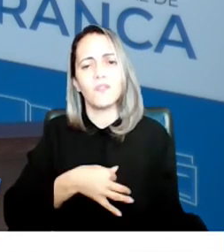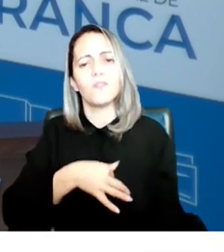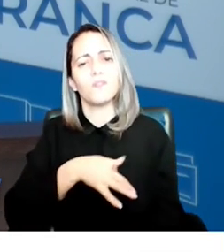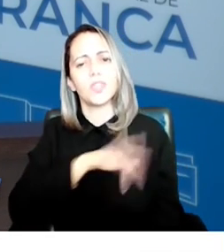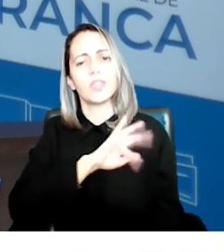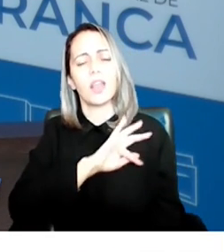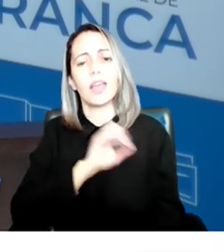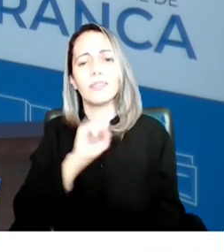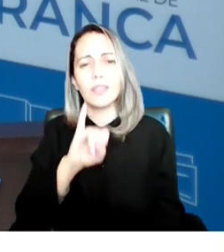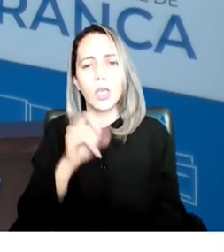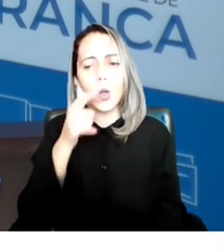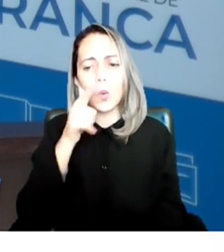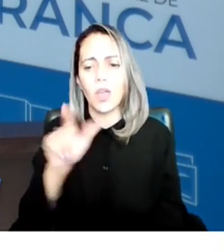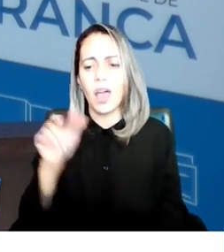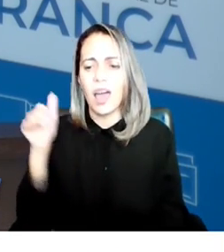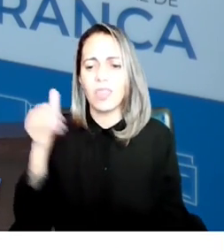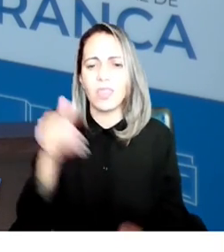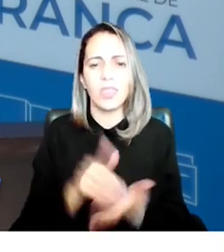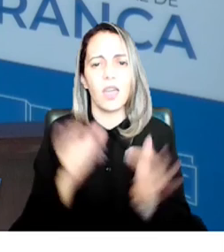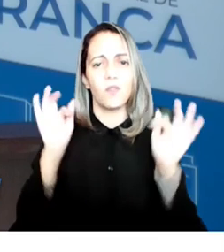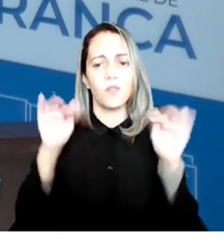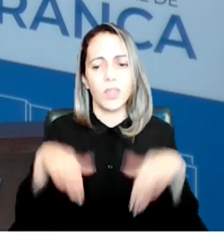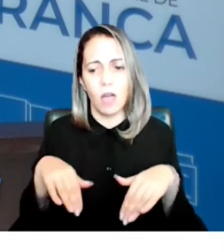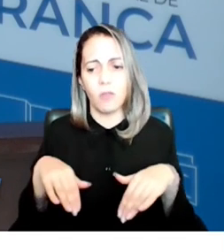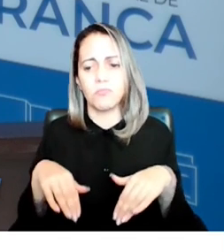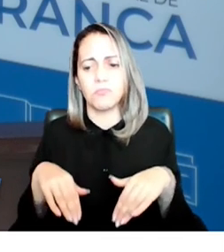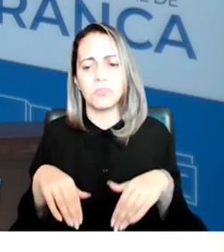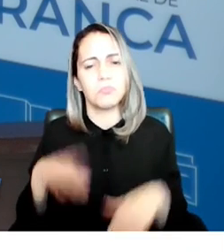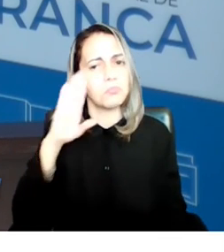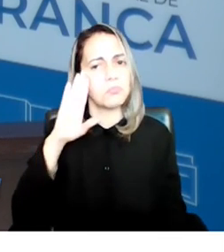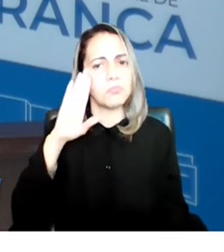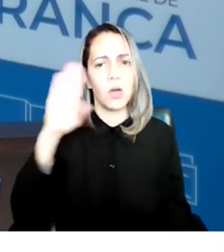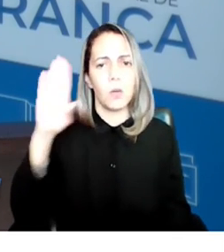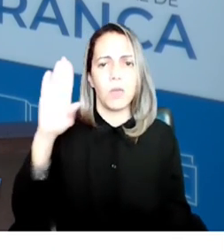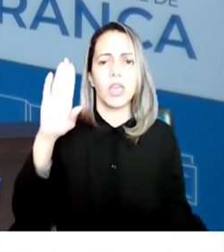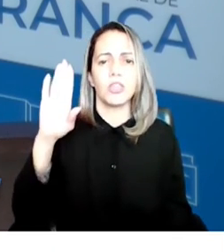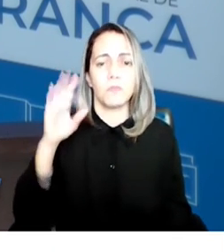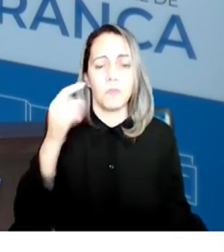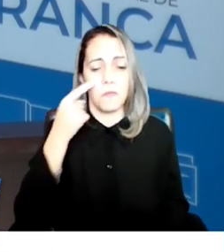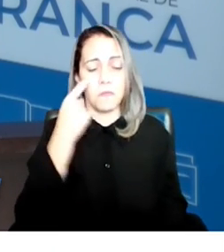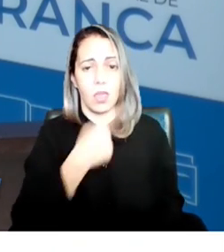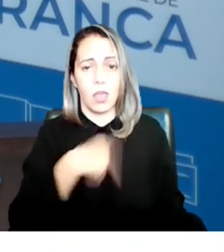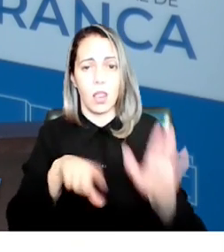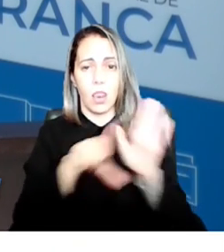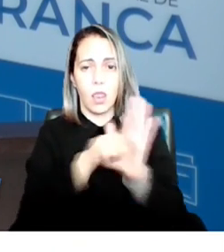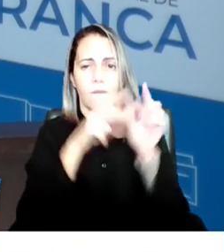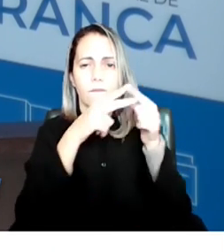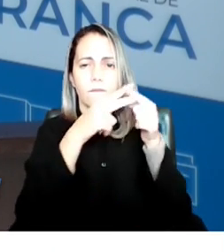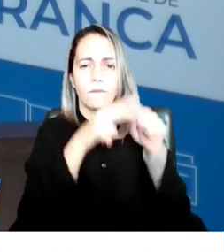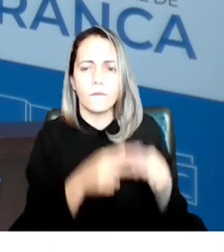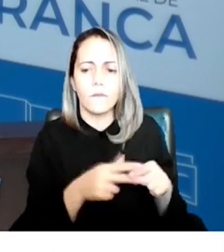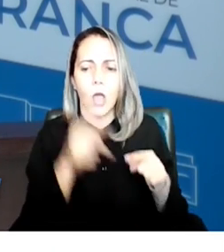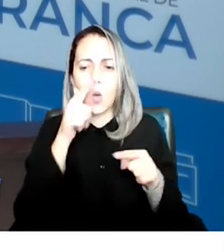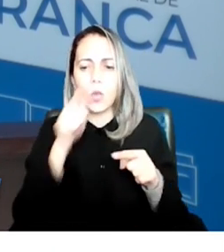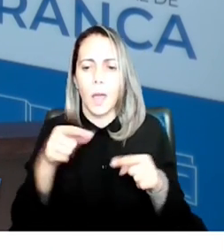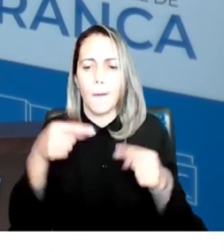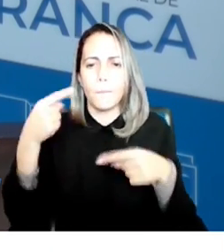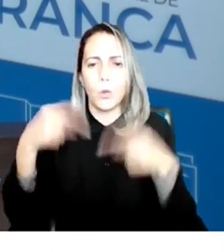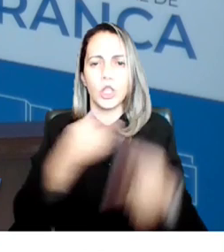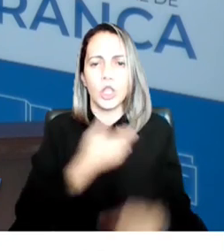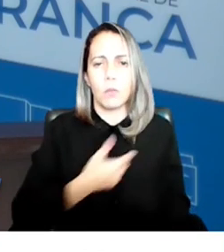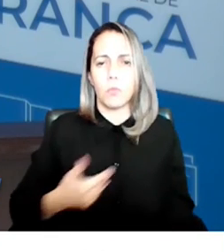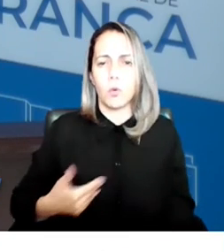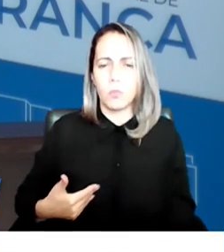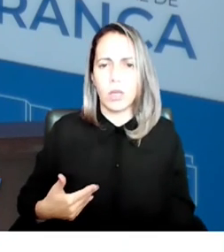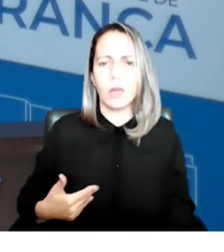principalmente, articulem essas leis que têm sido aprovadas para que políticas públicas sejam montadas.